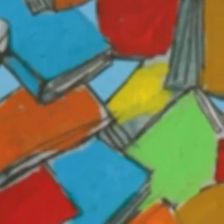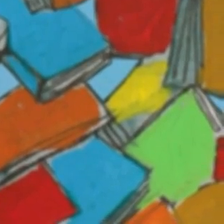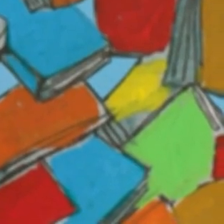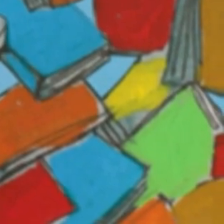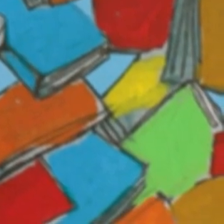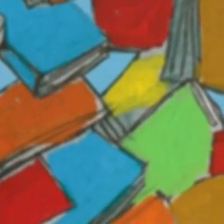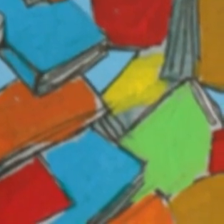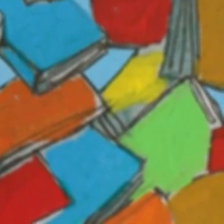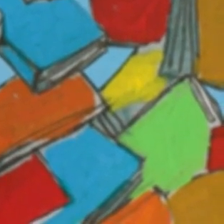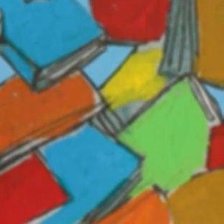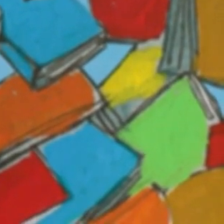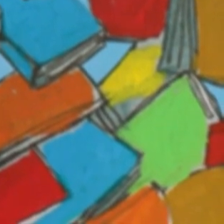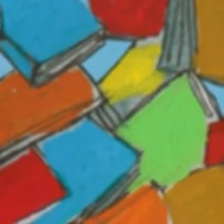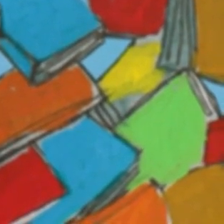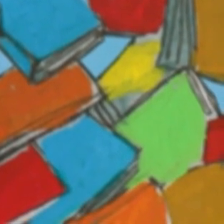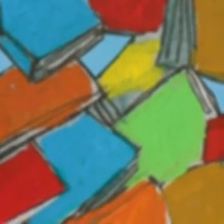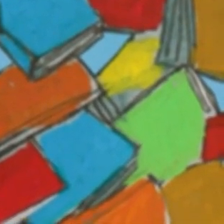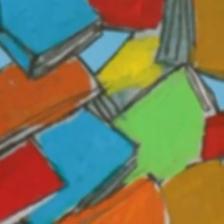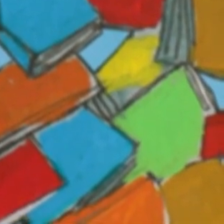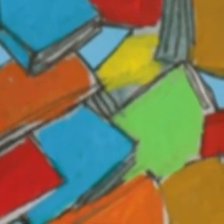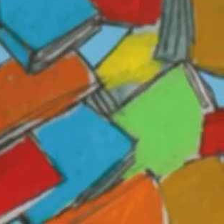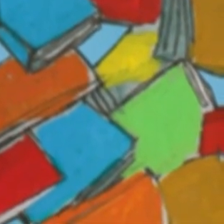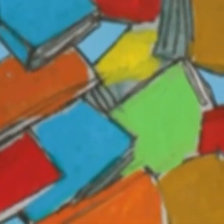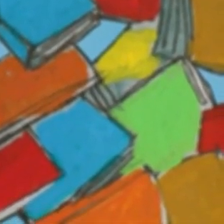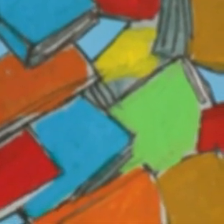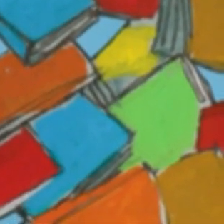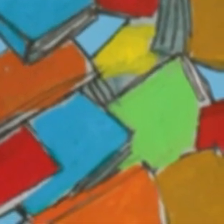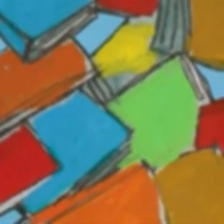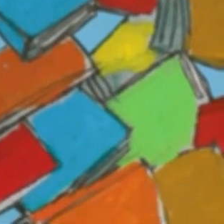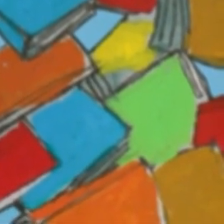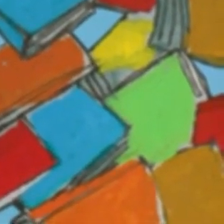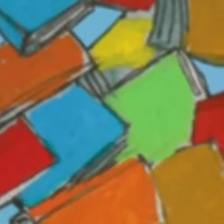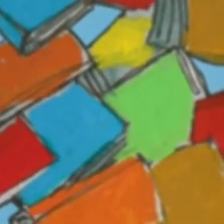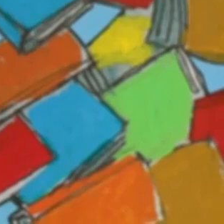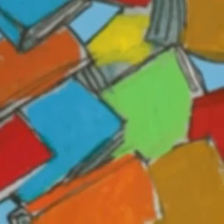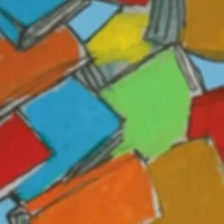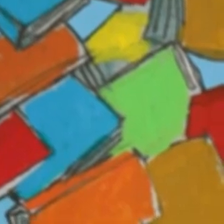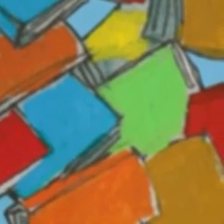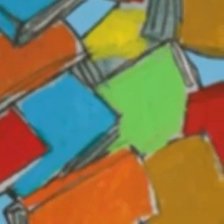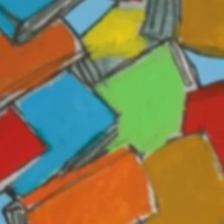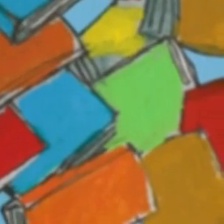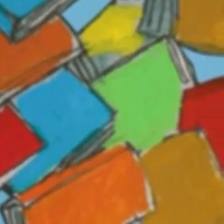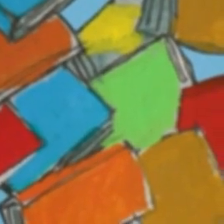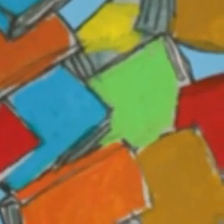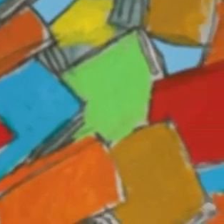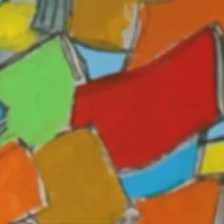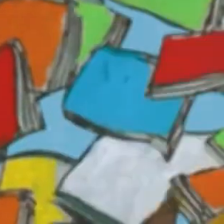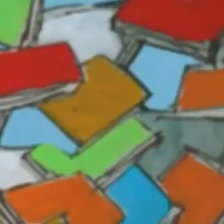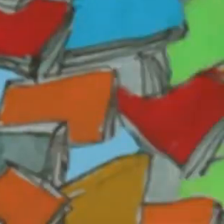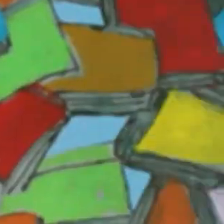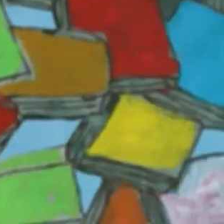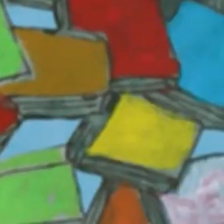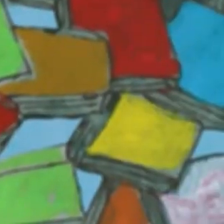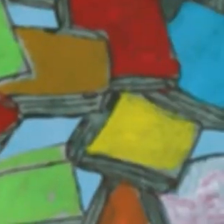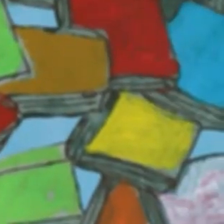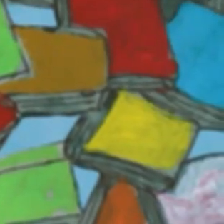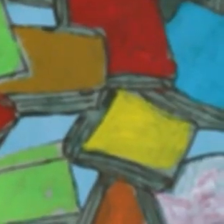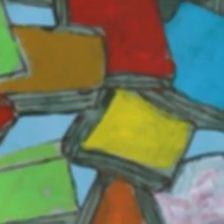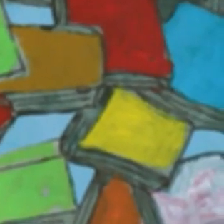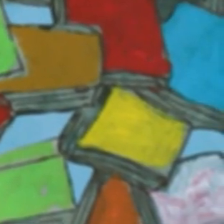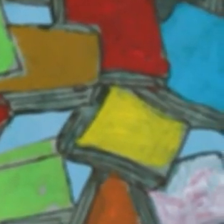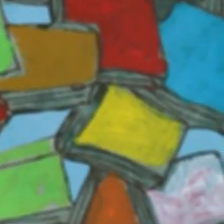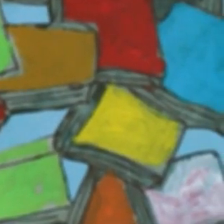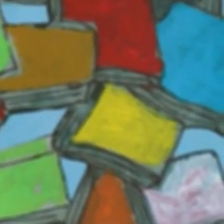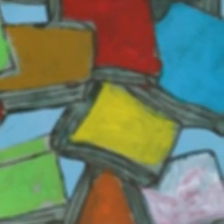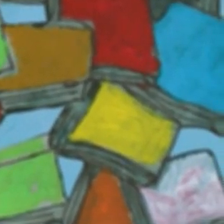A Prefeitura de Belo Horizonte, por meio da Secretaria Municipal de Cultura e da Fundação Municipal de Cultura, em parceria com o Instituto Periférico, realiza FliBH, Festival